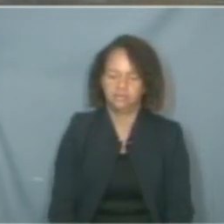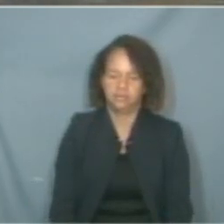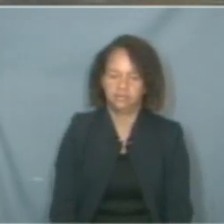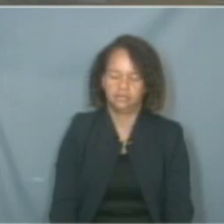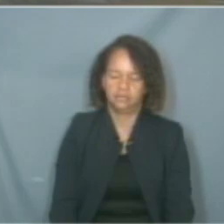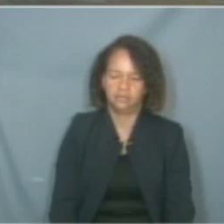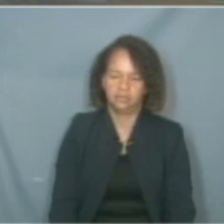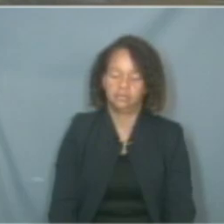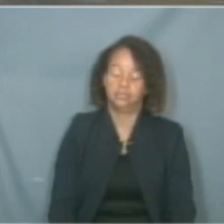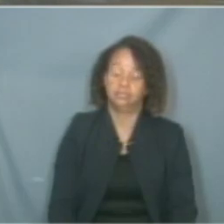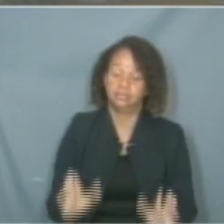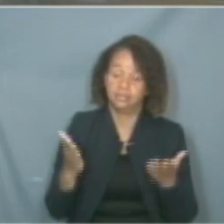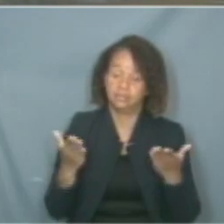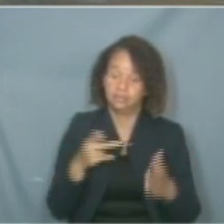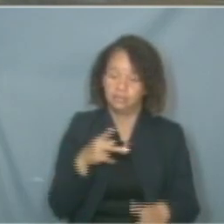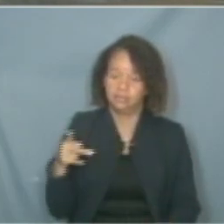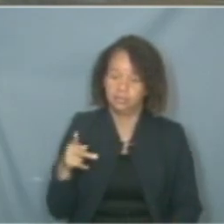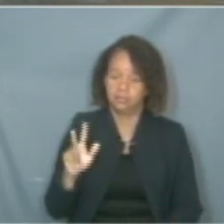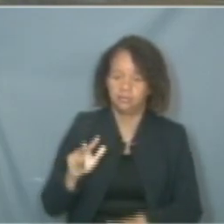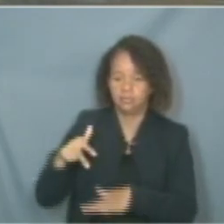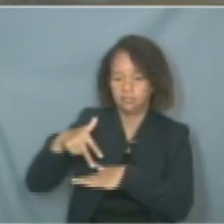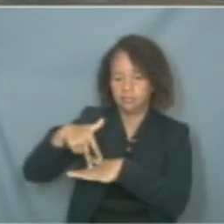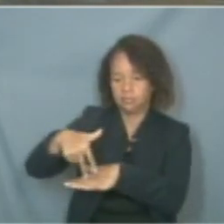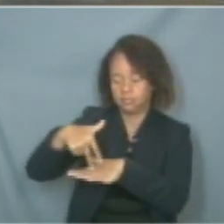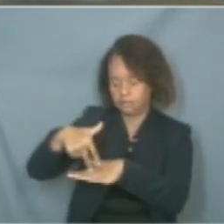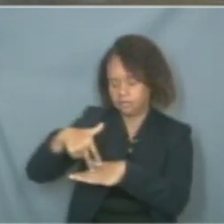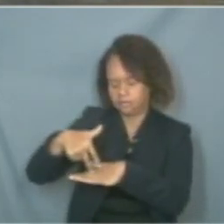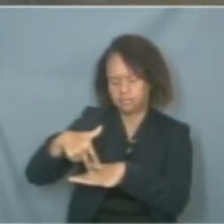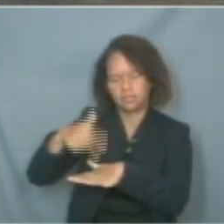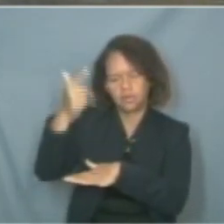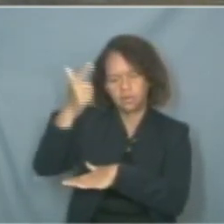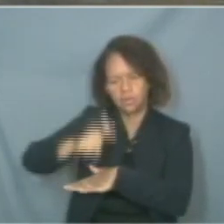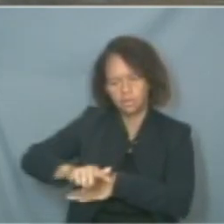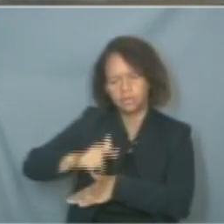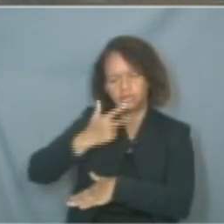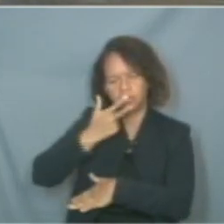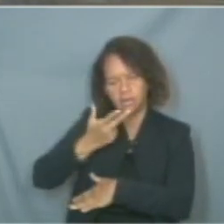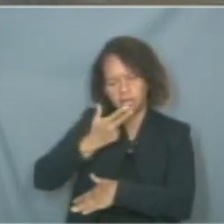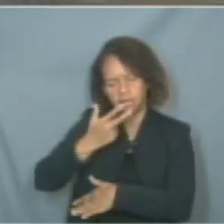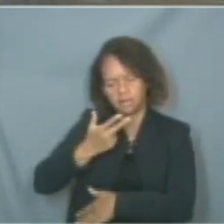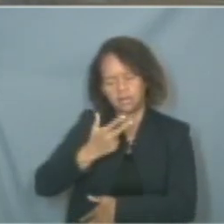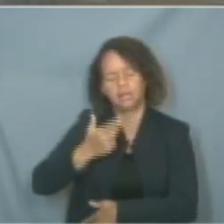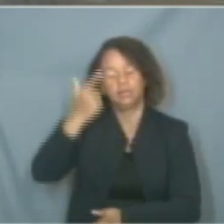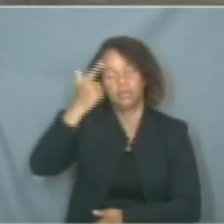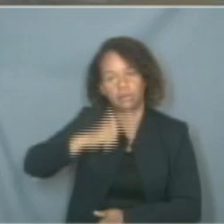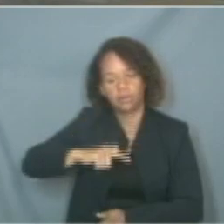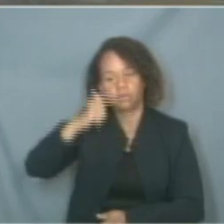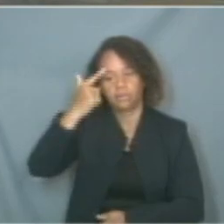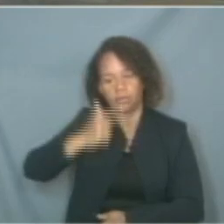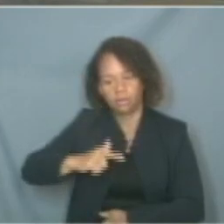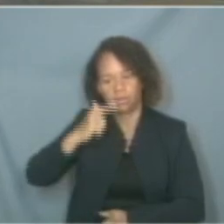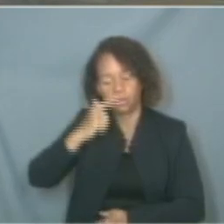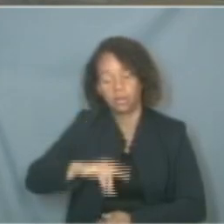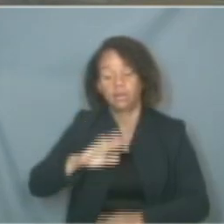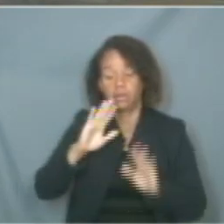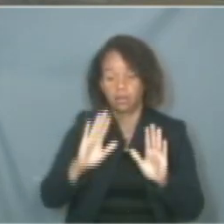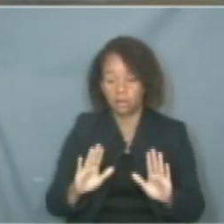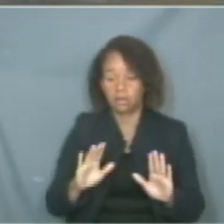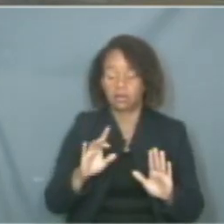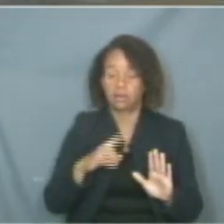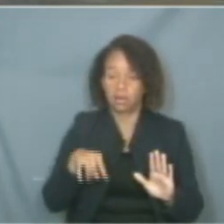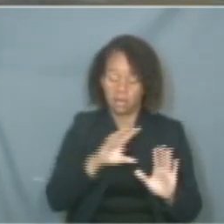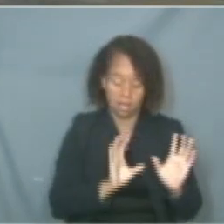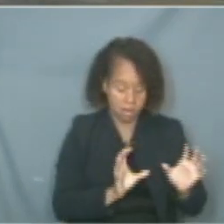Então, senhor presidente, eu subo a essa tribuna para mais uma vez dizer e repetir que